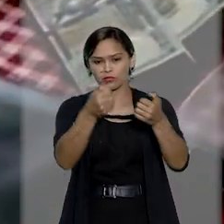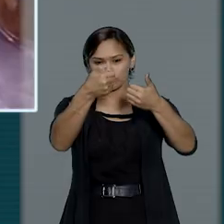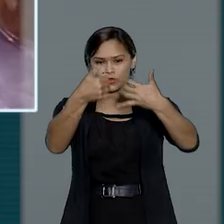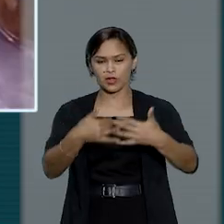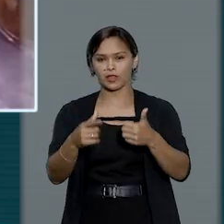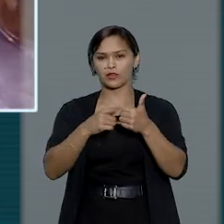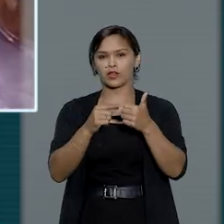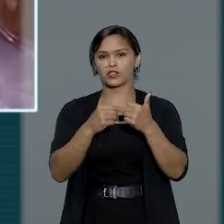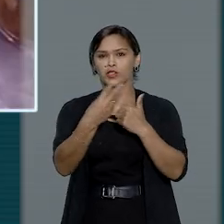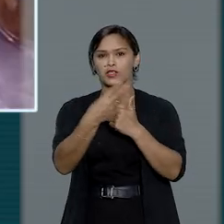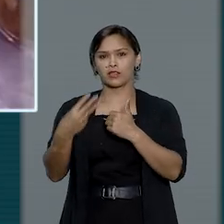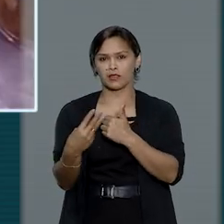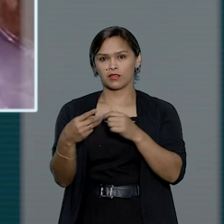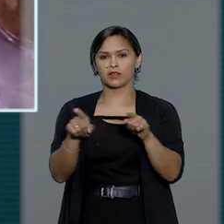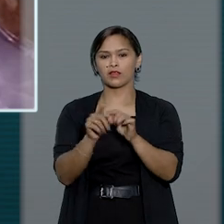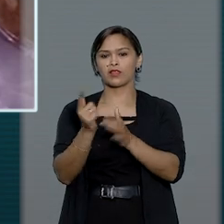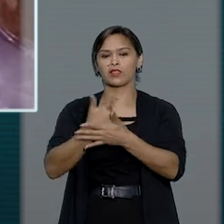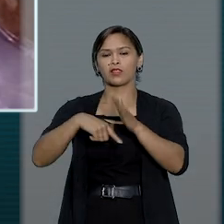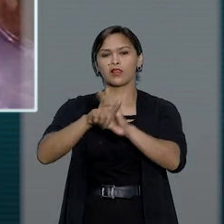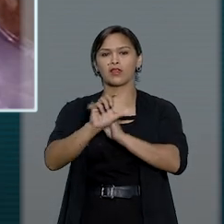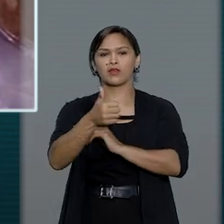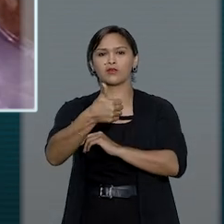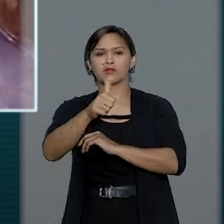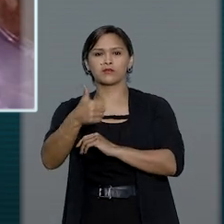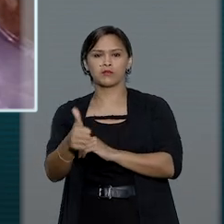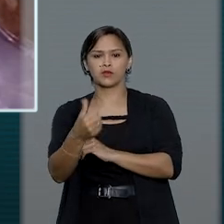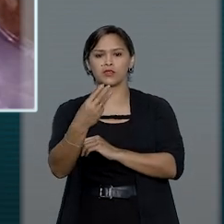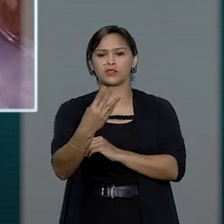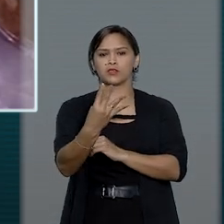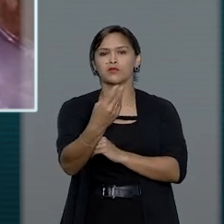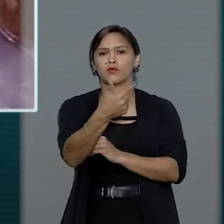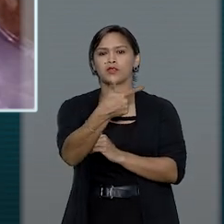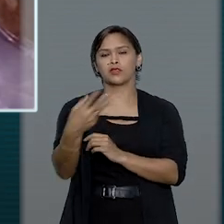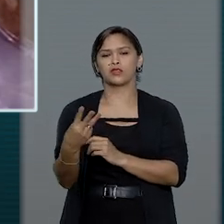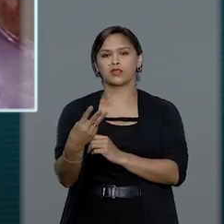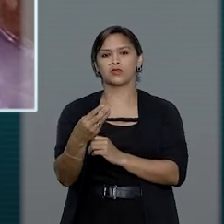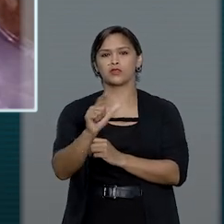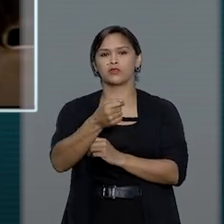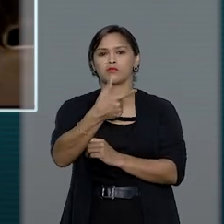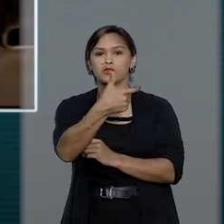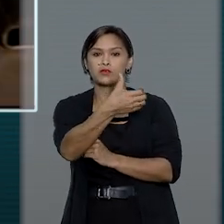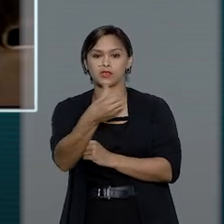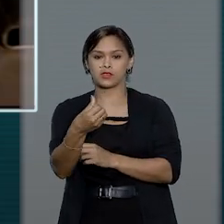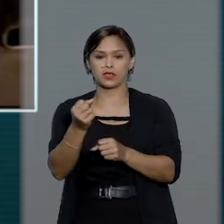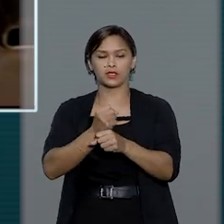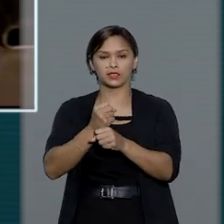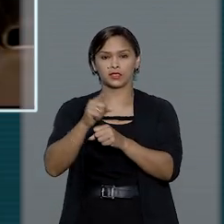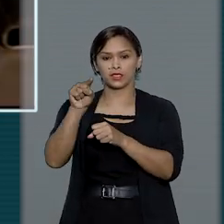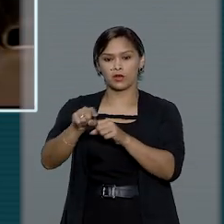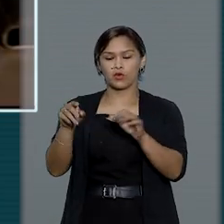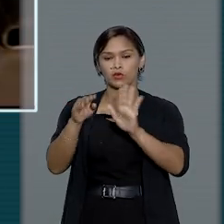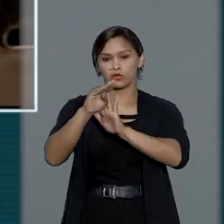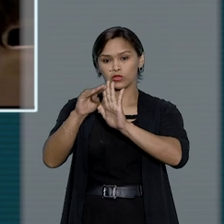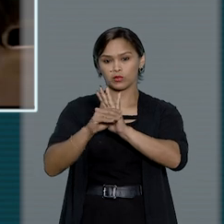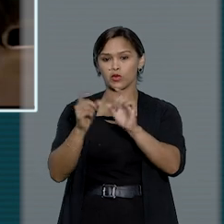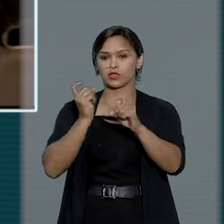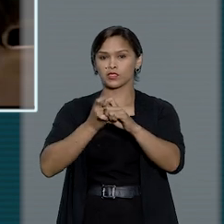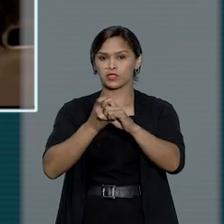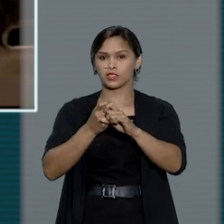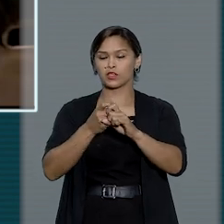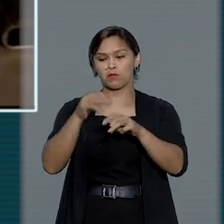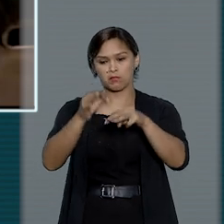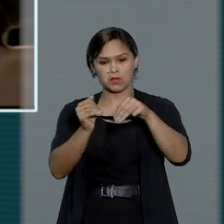no artigo 33 da Lei nº.343, de 2006. O dispositivo, segundo o ministro,